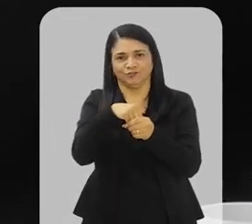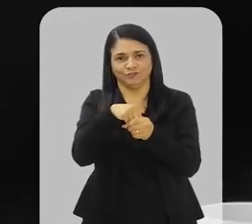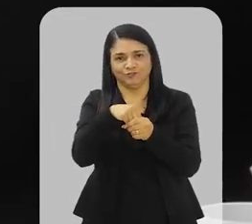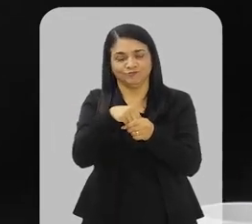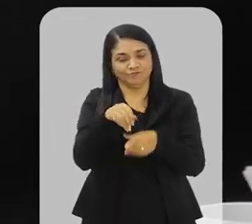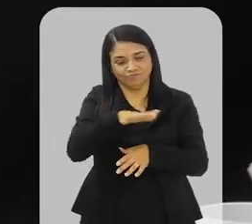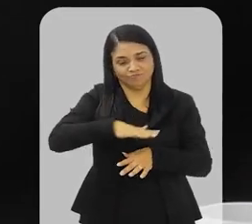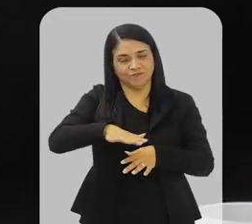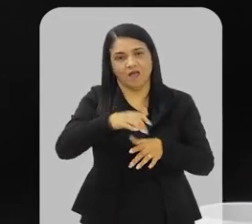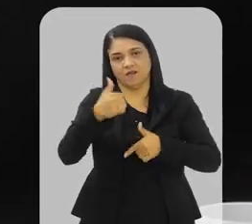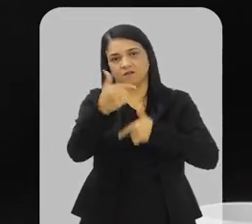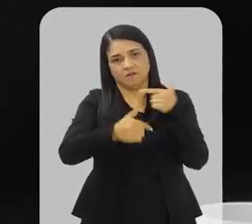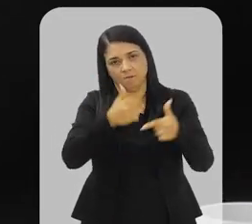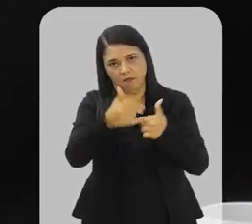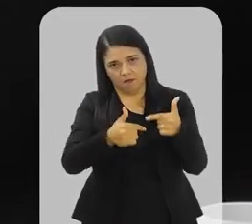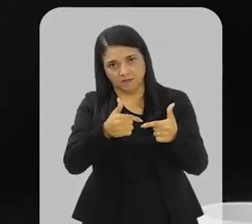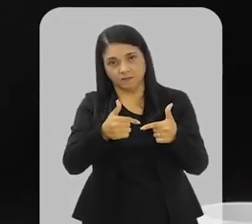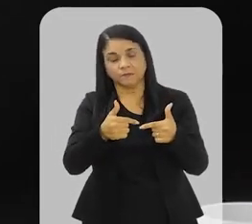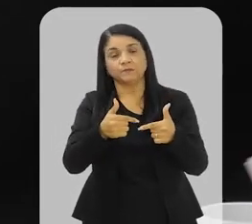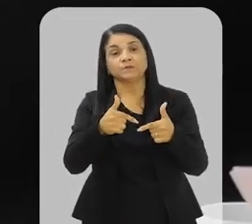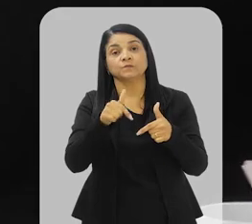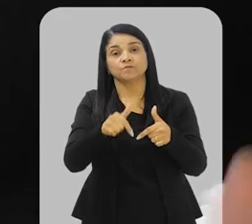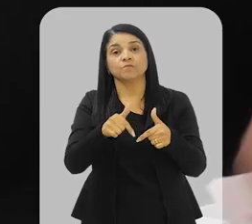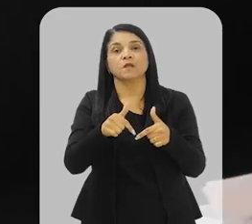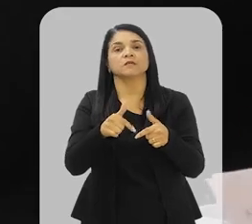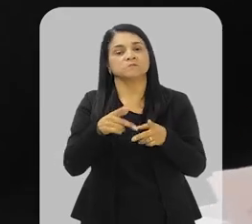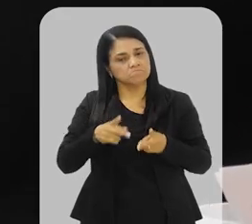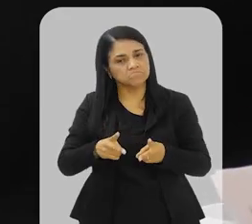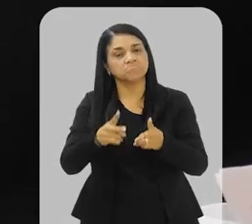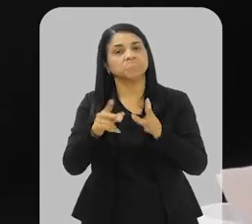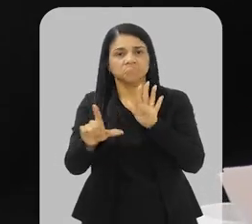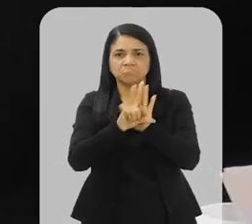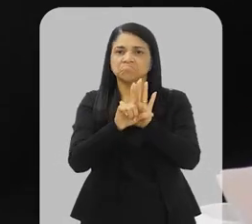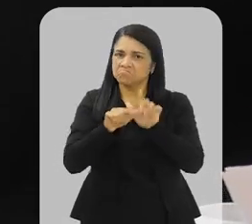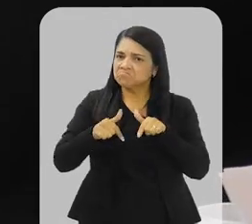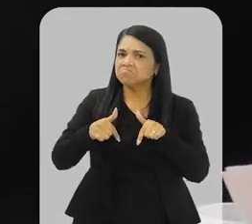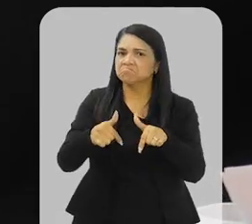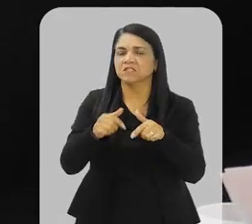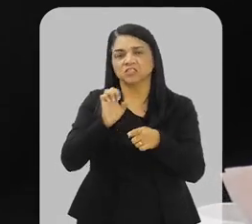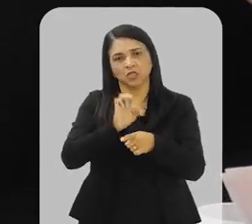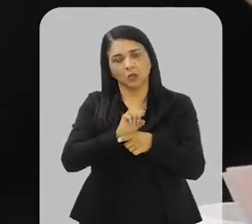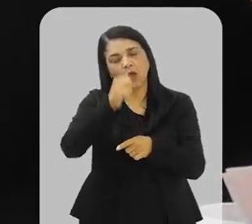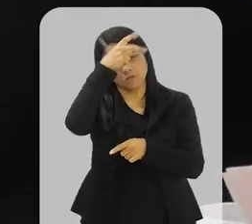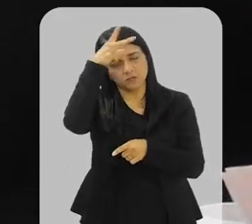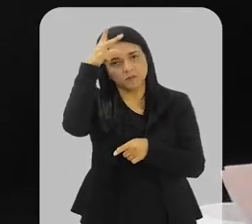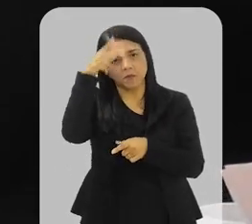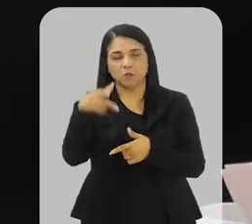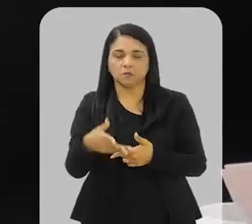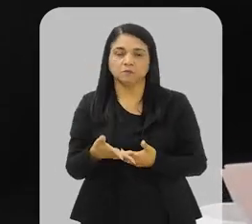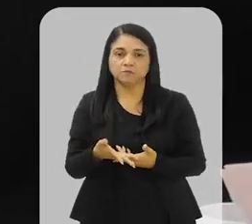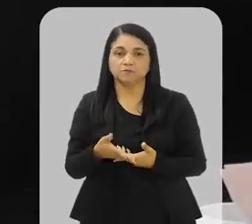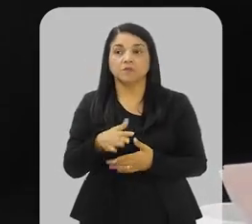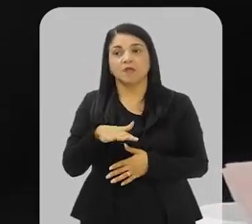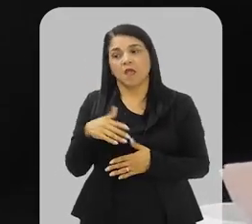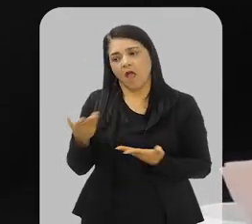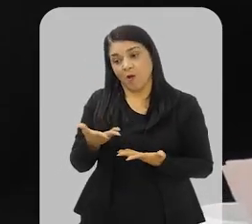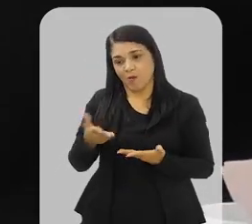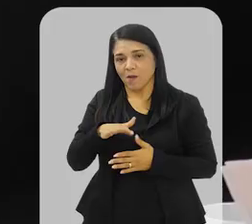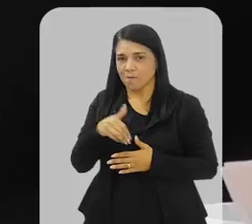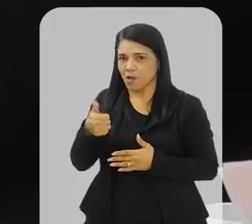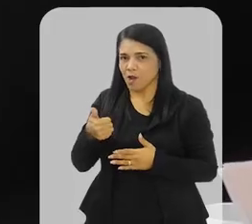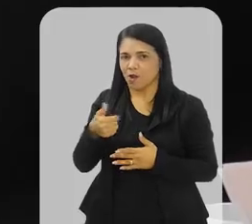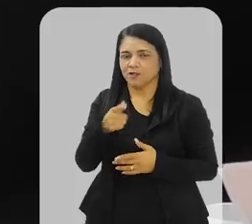deste nicho deixam de trabalhar então acho que todo mundo tem que ter esse espaço o tempo inteiro mas elas funcionam e tem funcionado bem pelo menos as leis estaduais